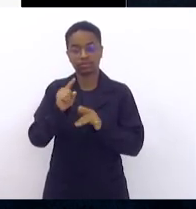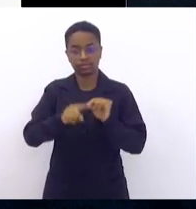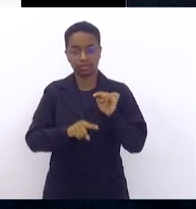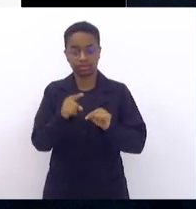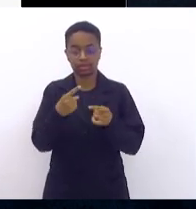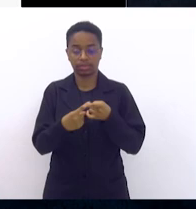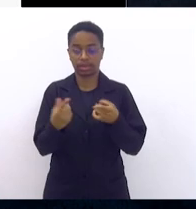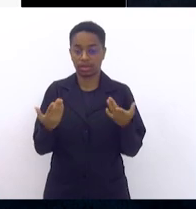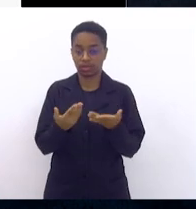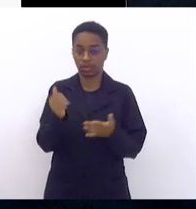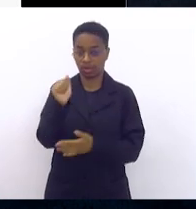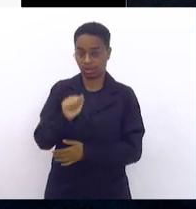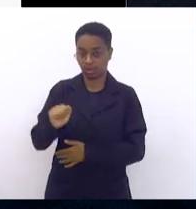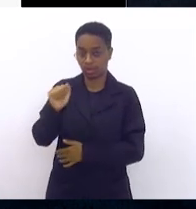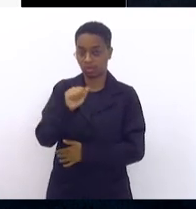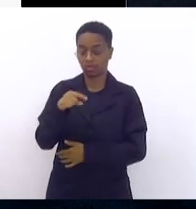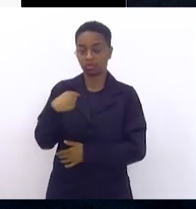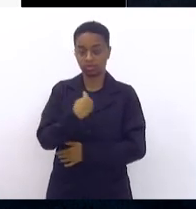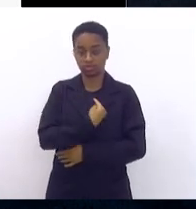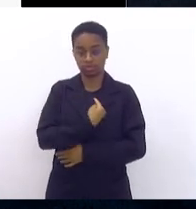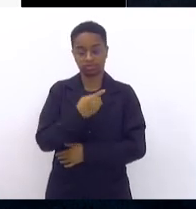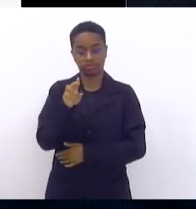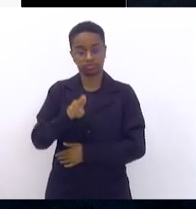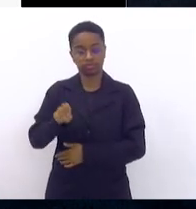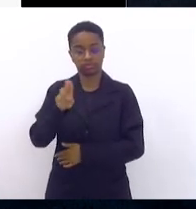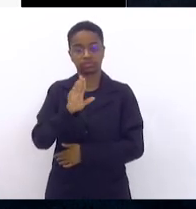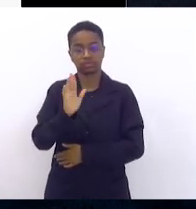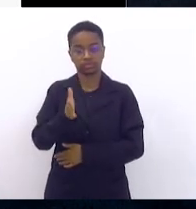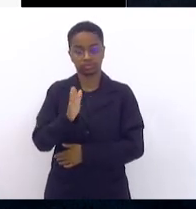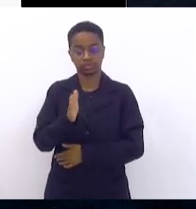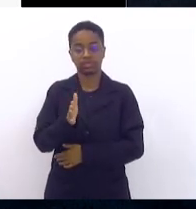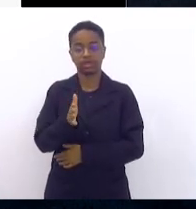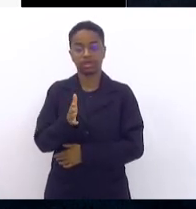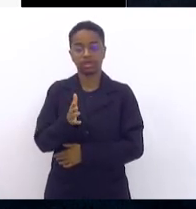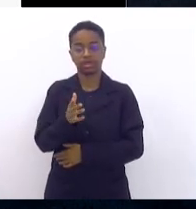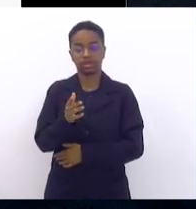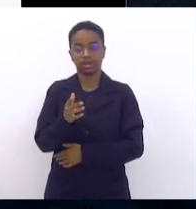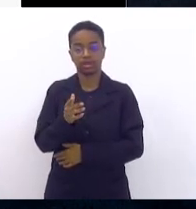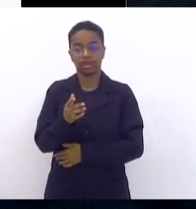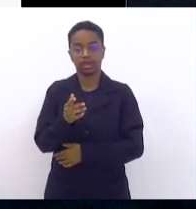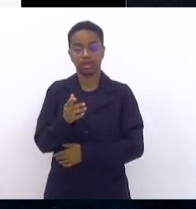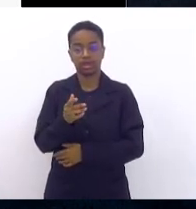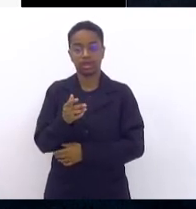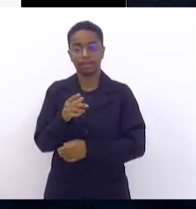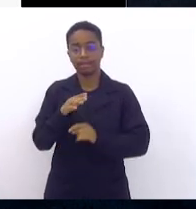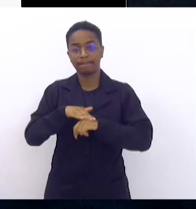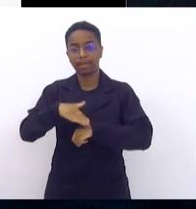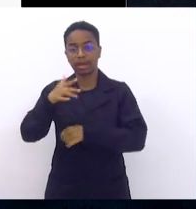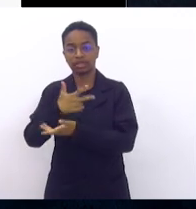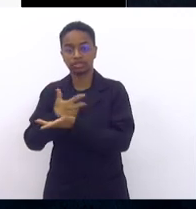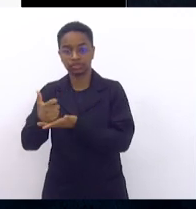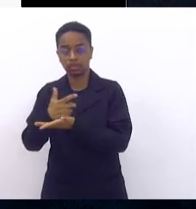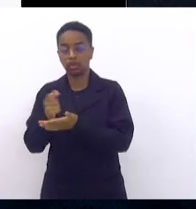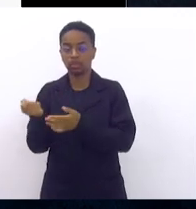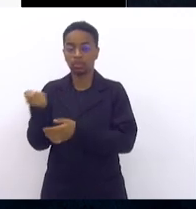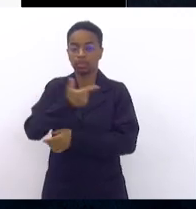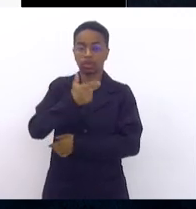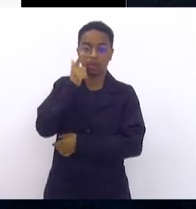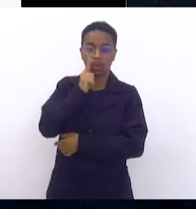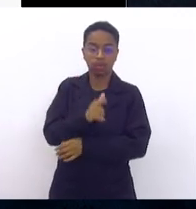em agosto a gente já consumiu mais recursos do que o planeta é capaz de produzir